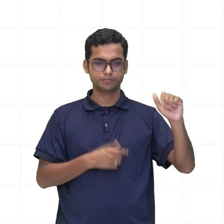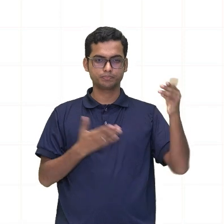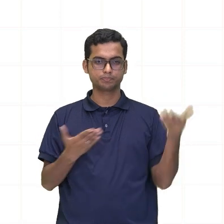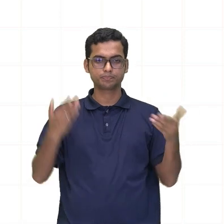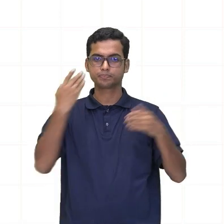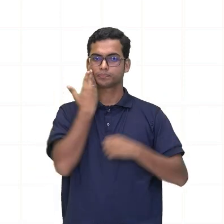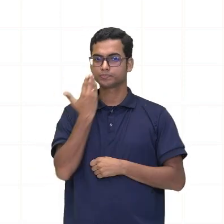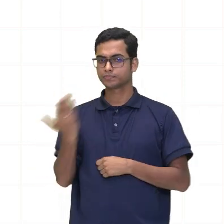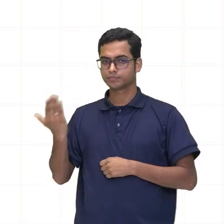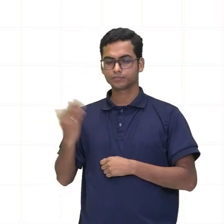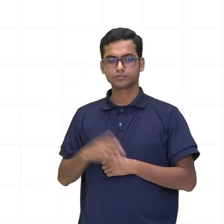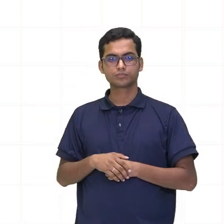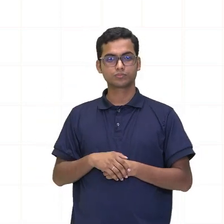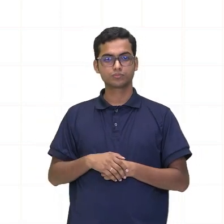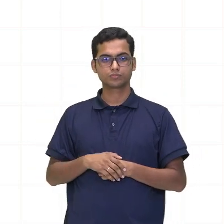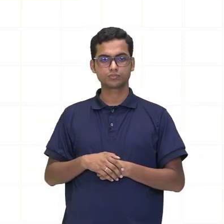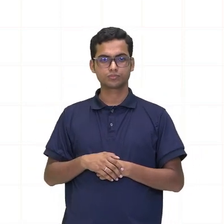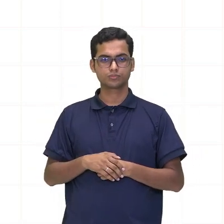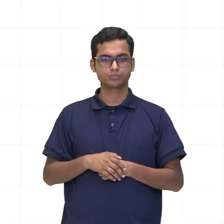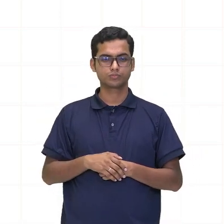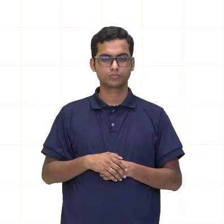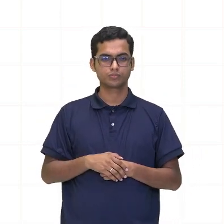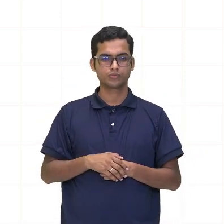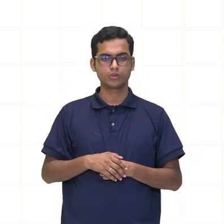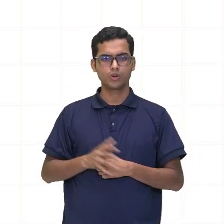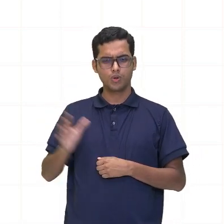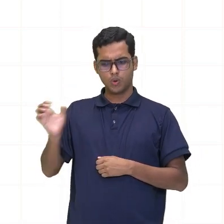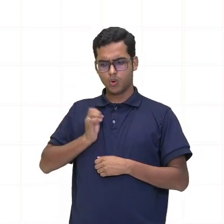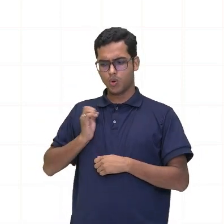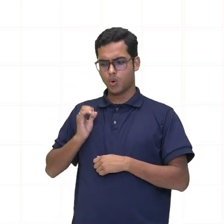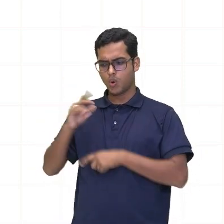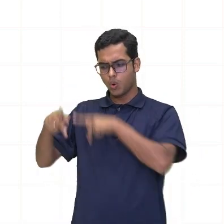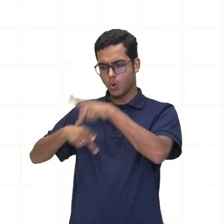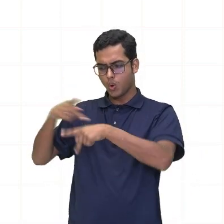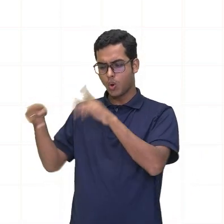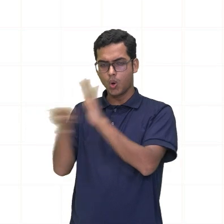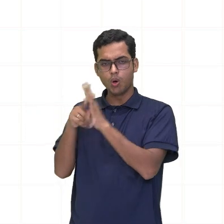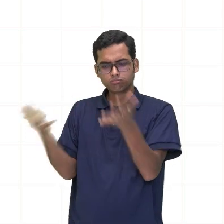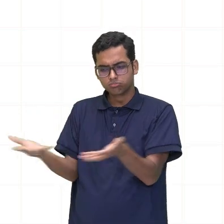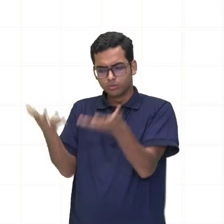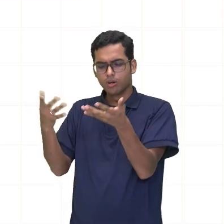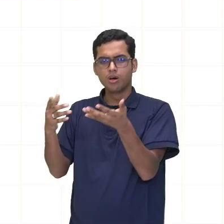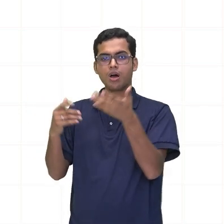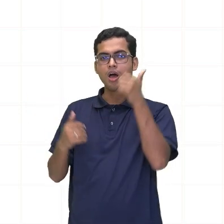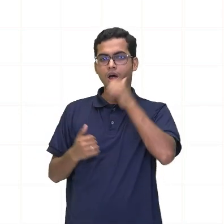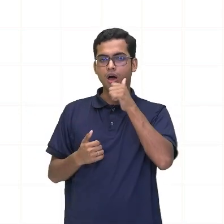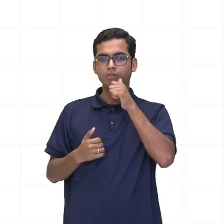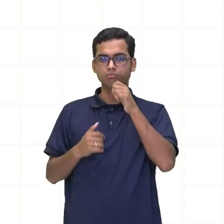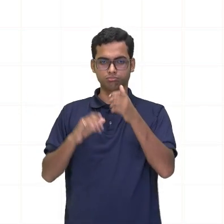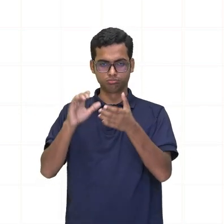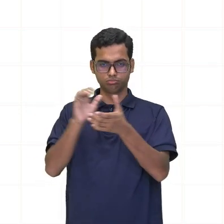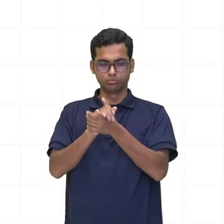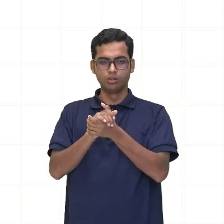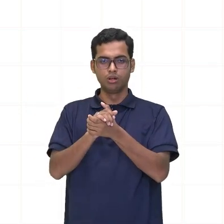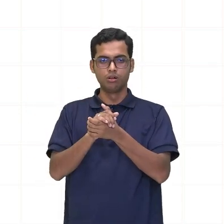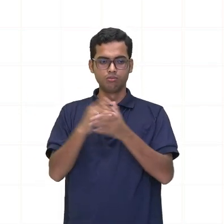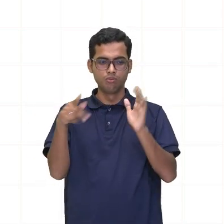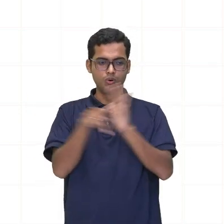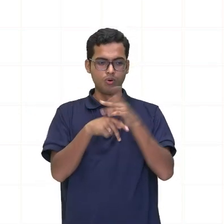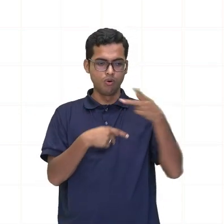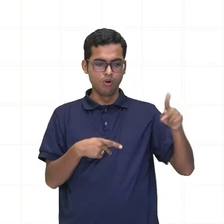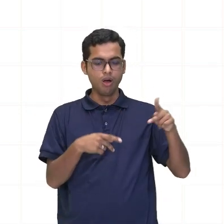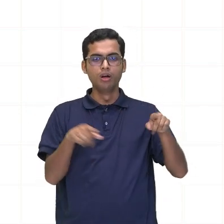favor da ascensão de Dona Beatriz ao trono, pois isso garantiria a continuidade de